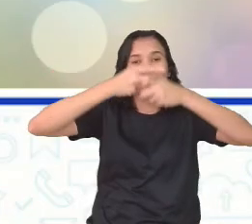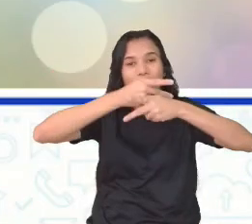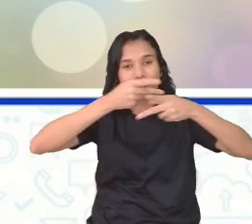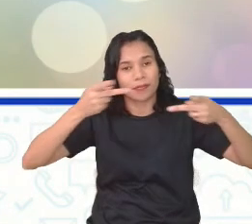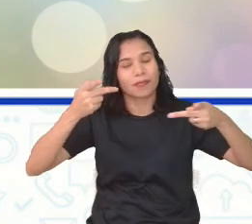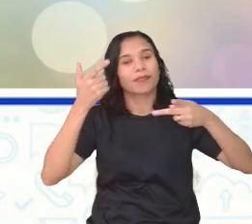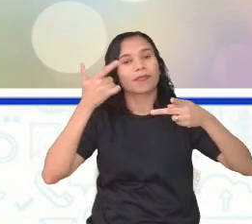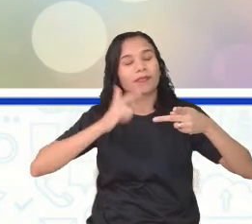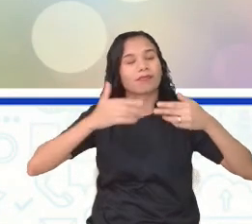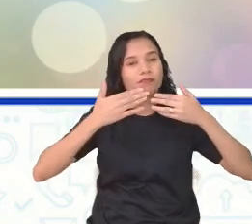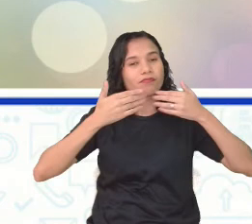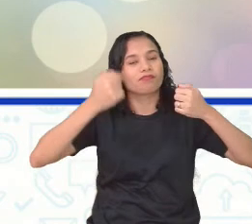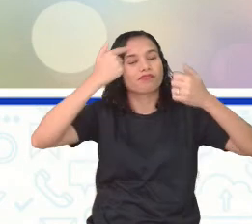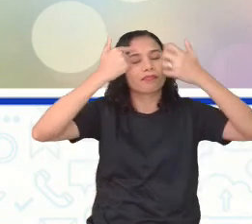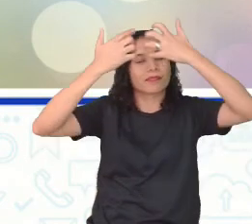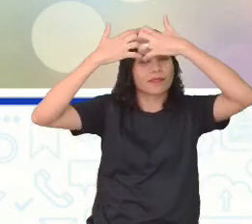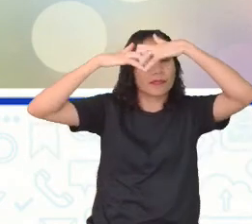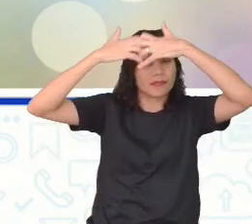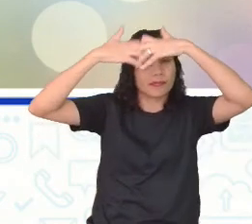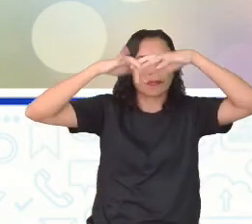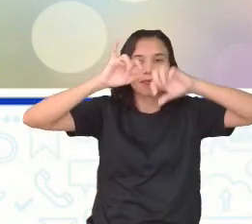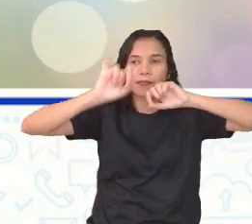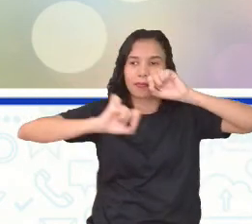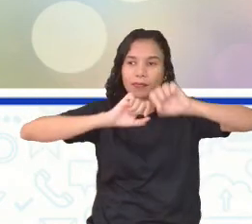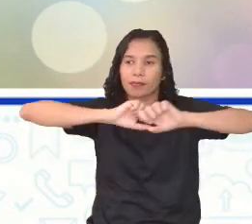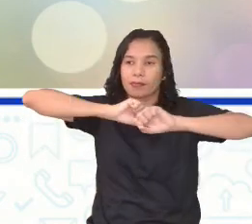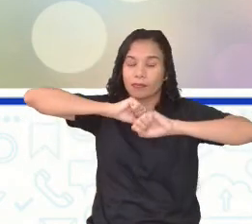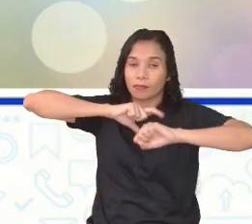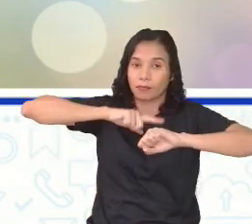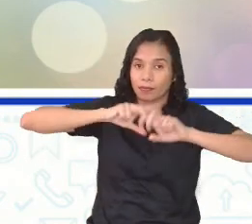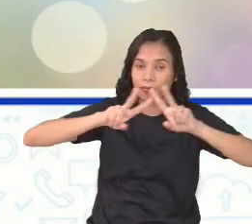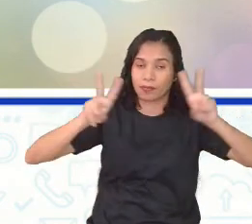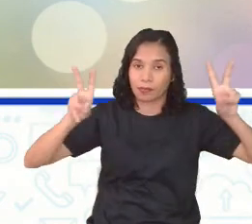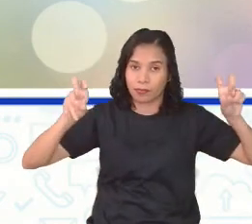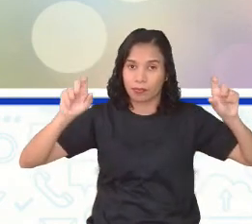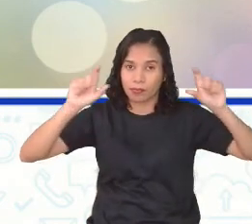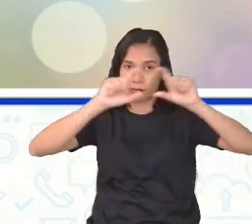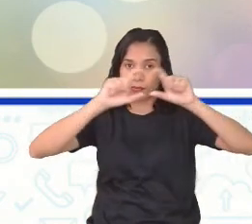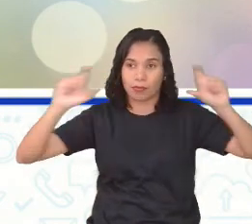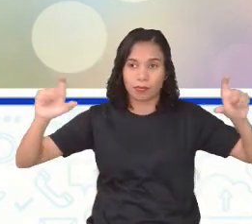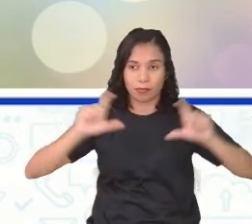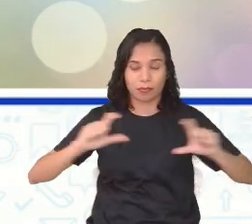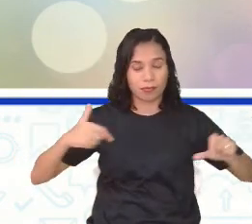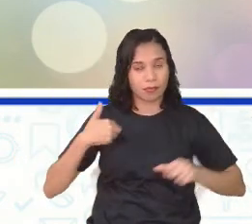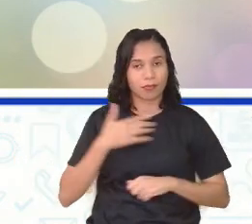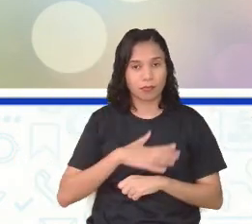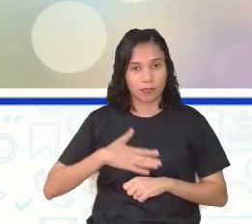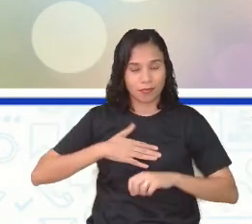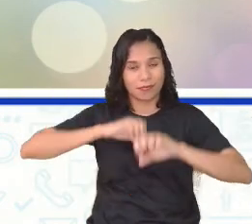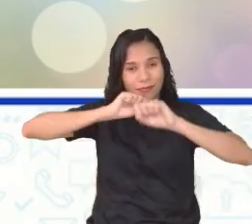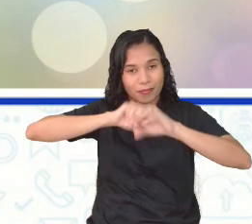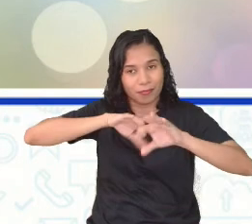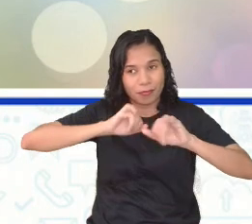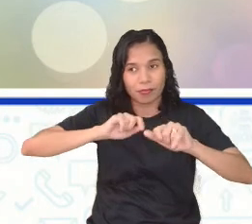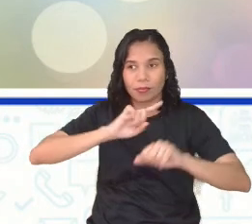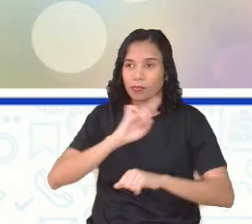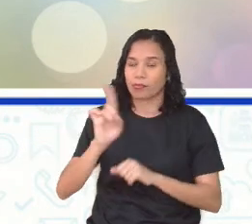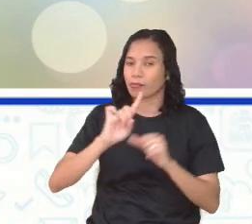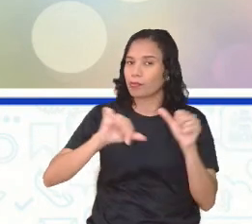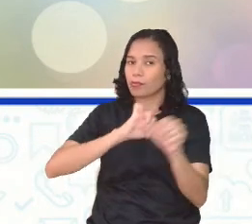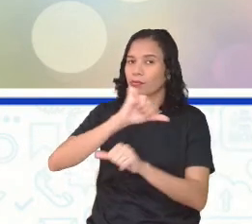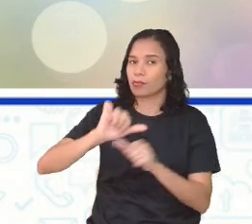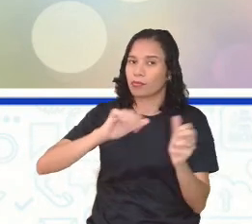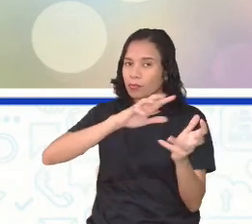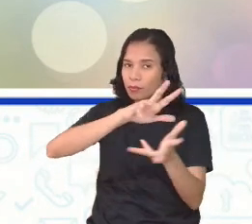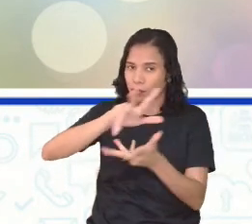que vocês estejam aí refletindo. Esta reflexão eu gosto muito. A educação não transforma